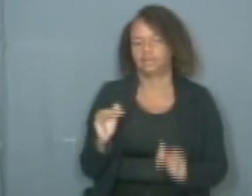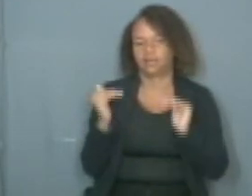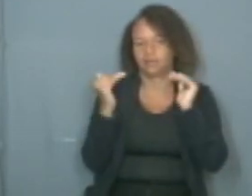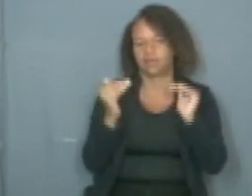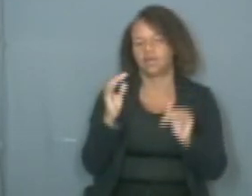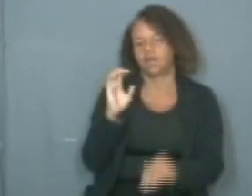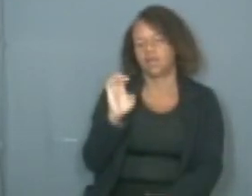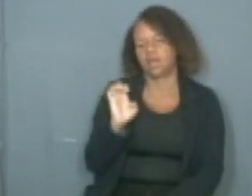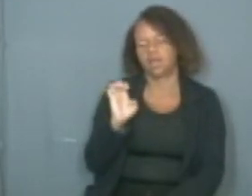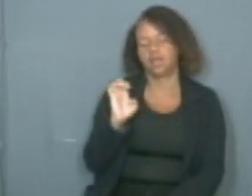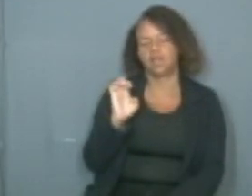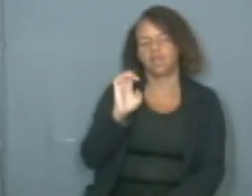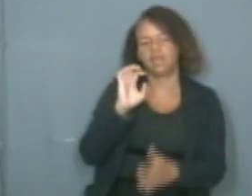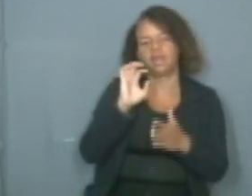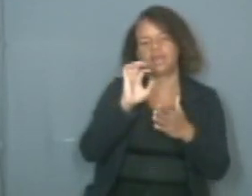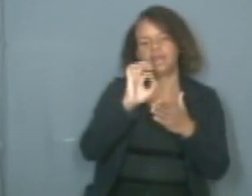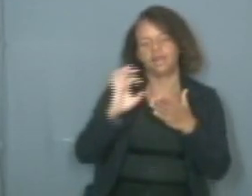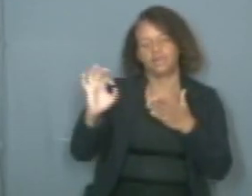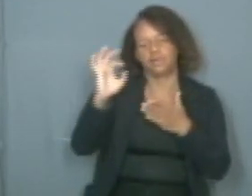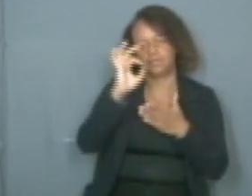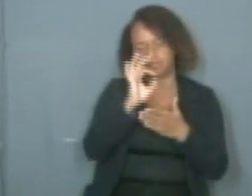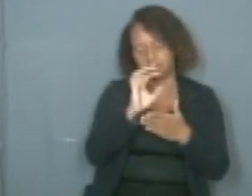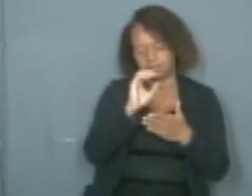de Urbanização do Recife,